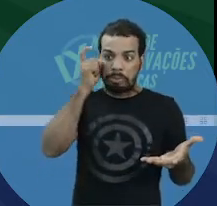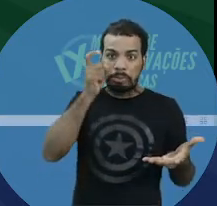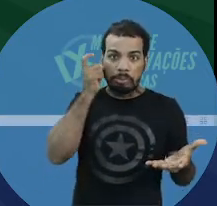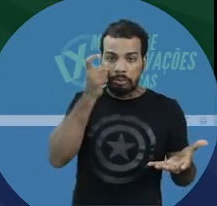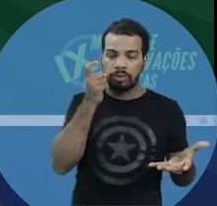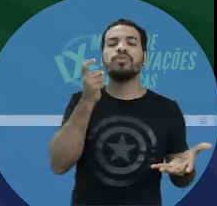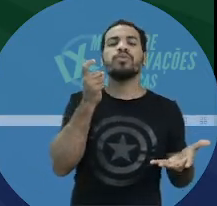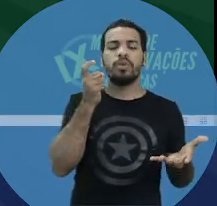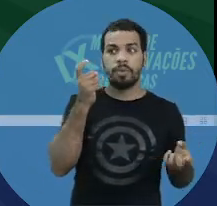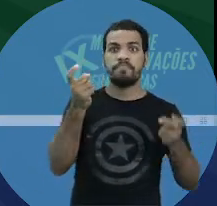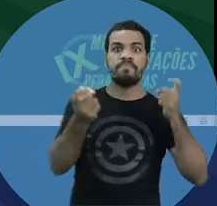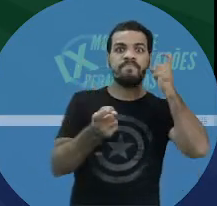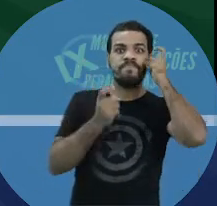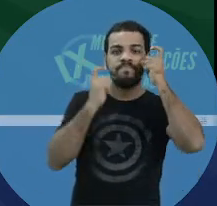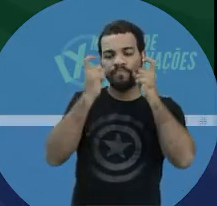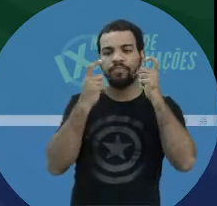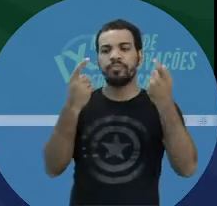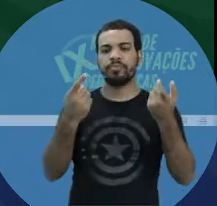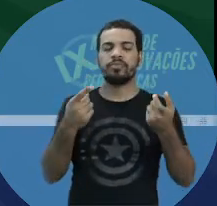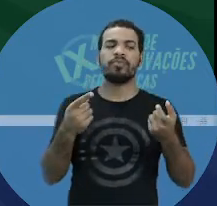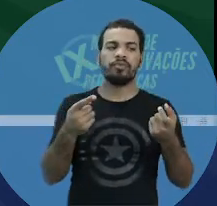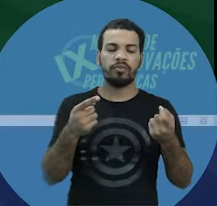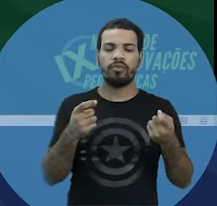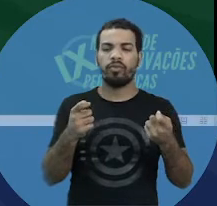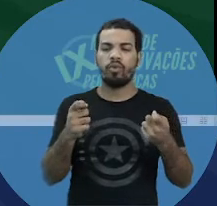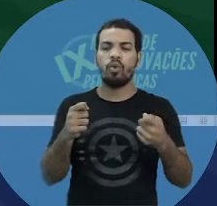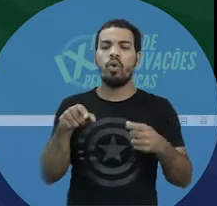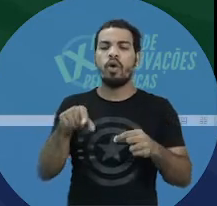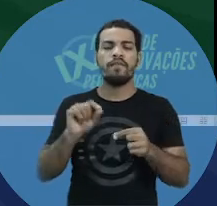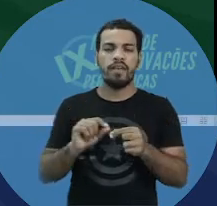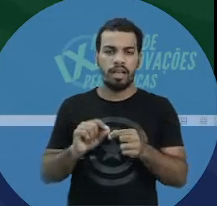com essa ajuda, né? Esse funcionamento,